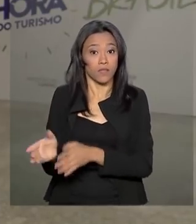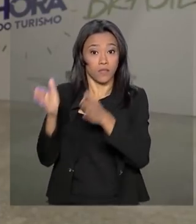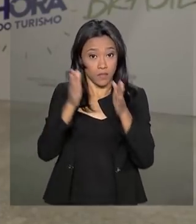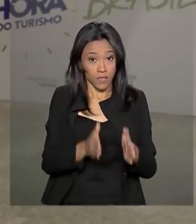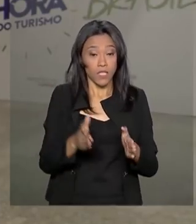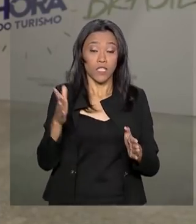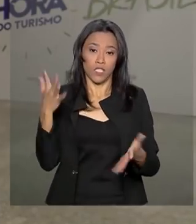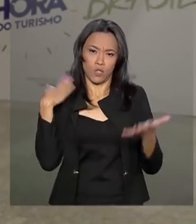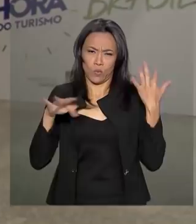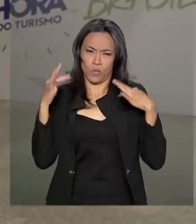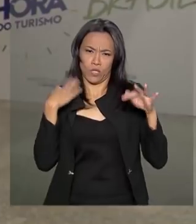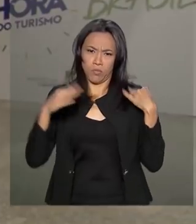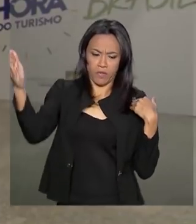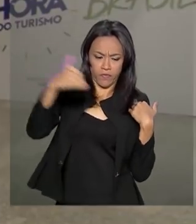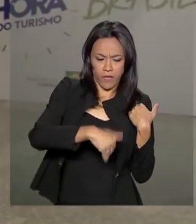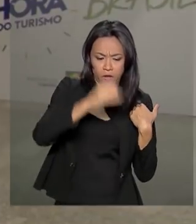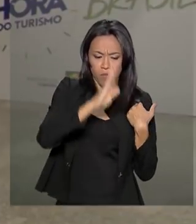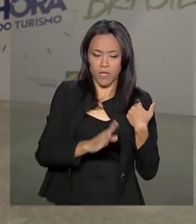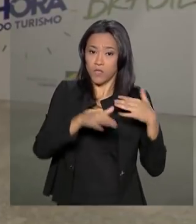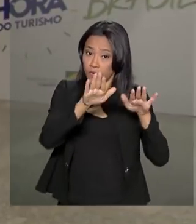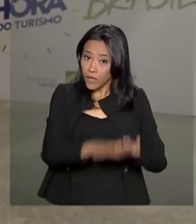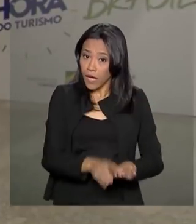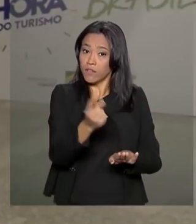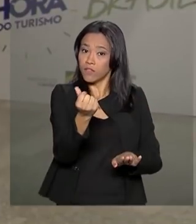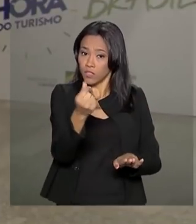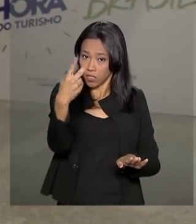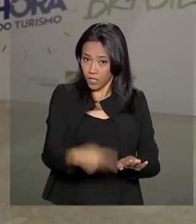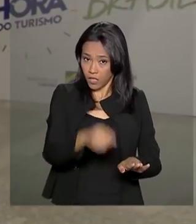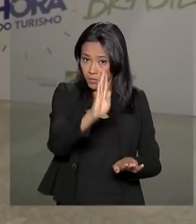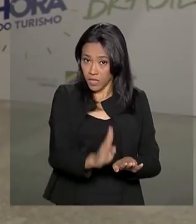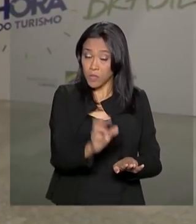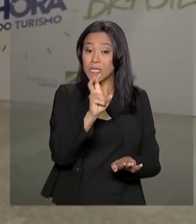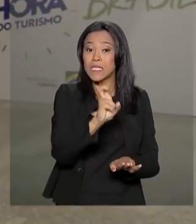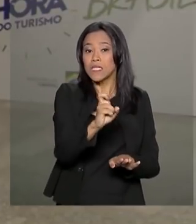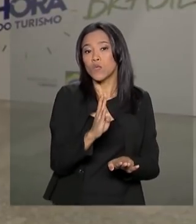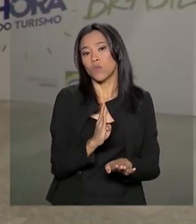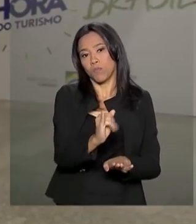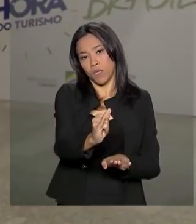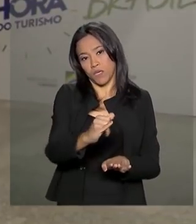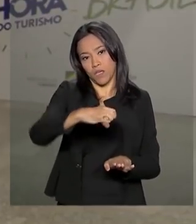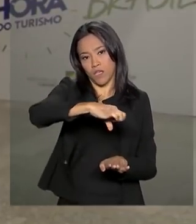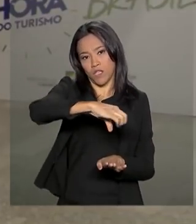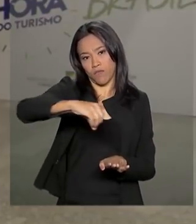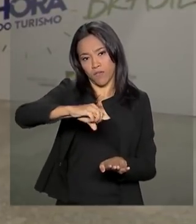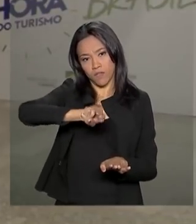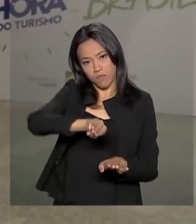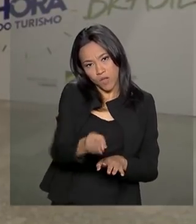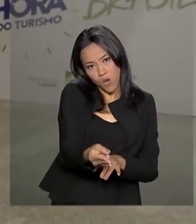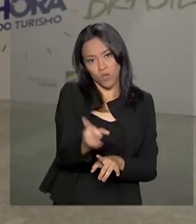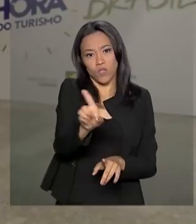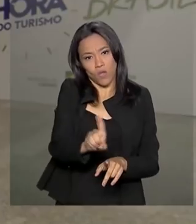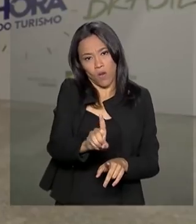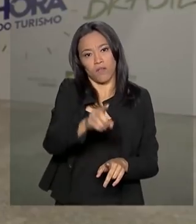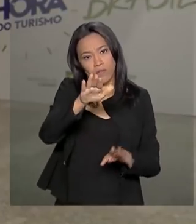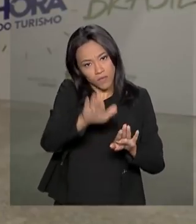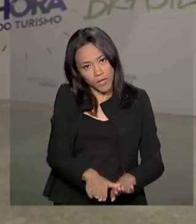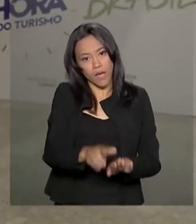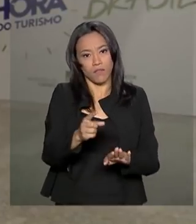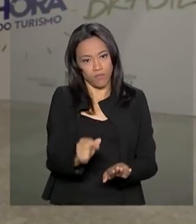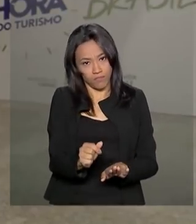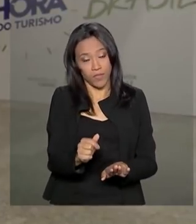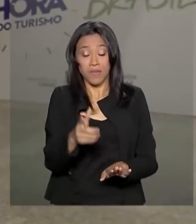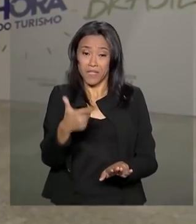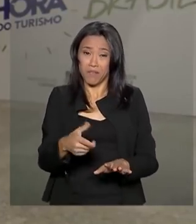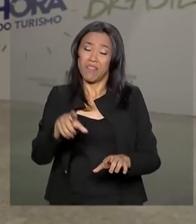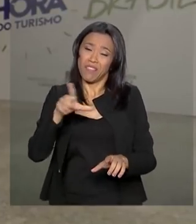estrangeiros que chegaram ao Brasil deixaram na nossa economia 5 bilhões e 900 milhões de dólares. Ou seja, há um déficit